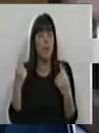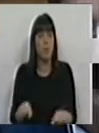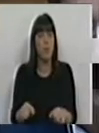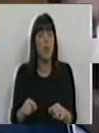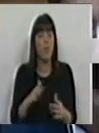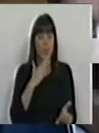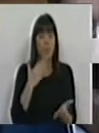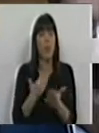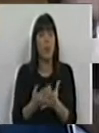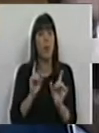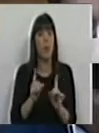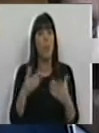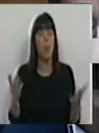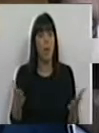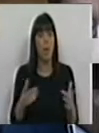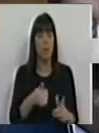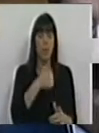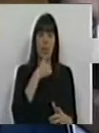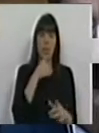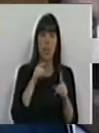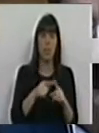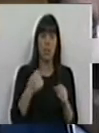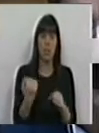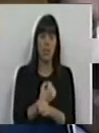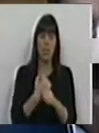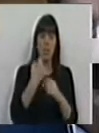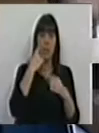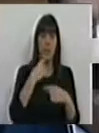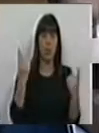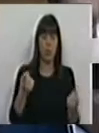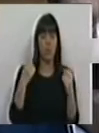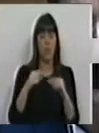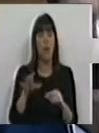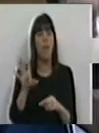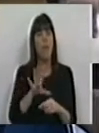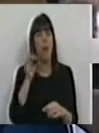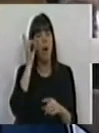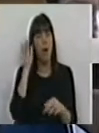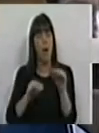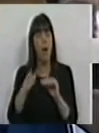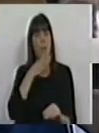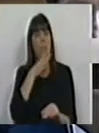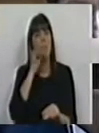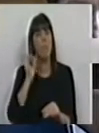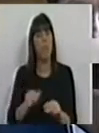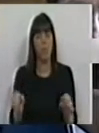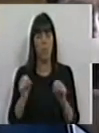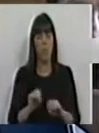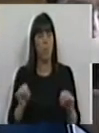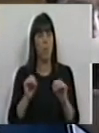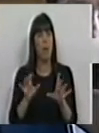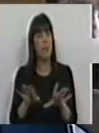político-partidários, tornando aquilo que é uma decisão de serviço público uma manobra eleitoralista que não